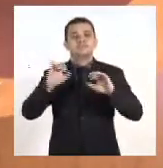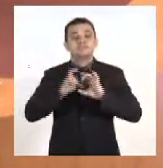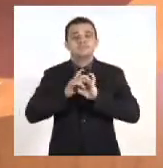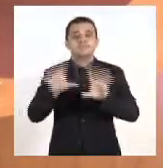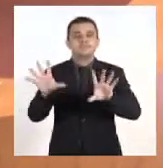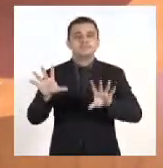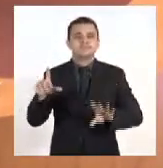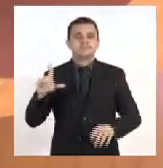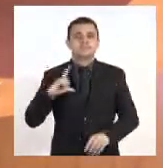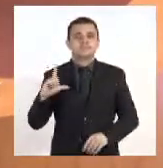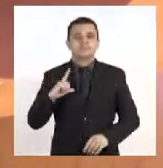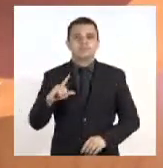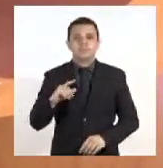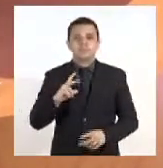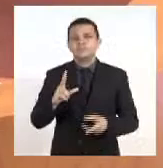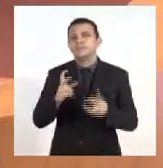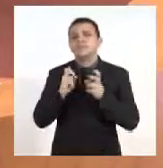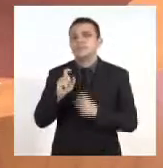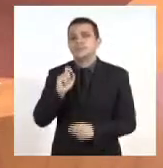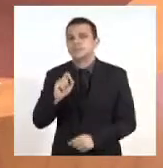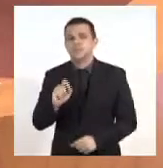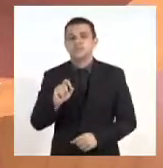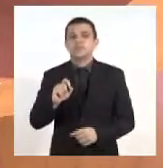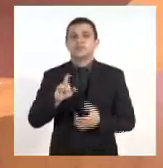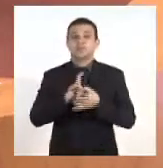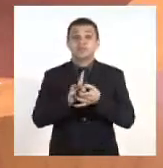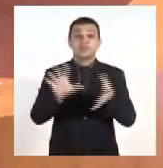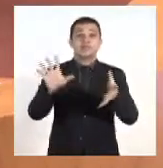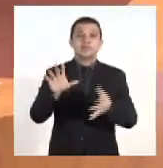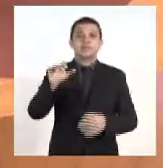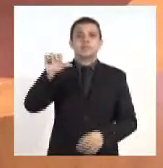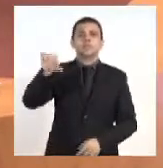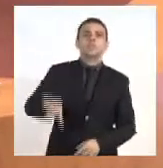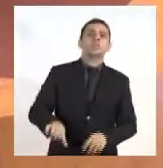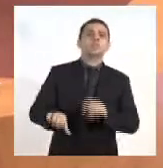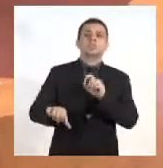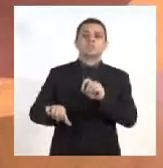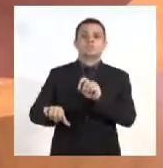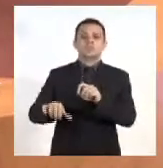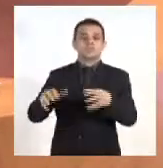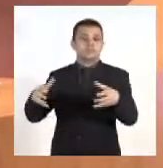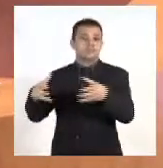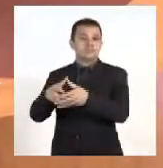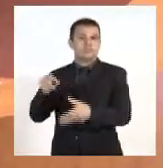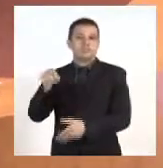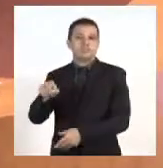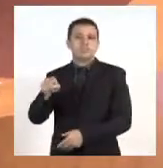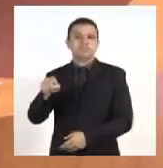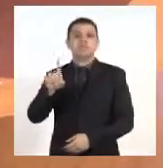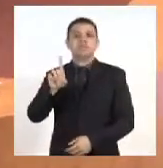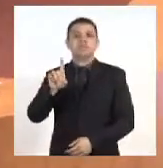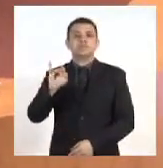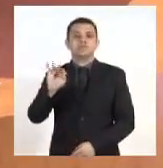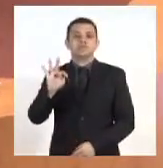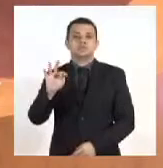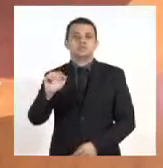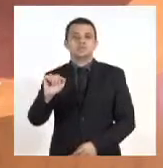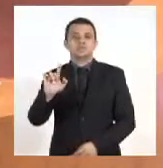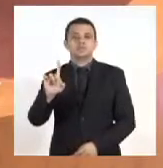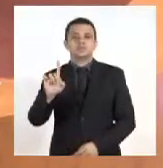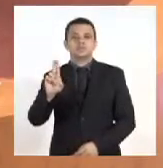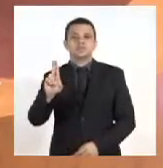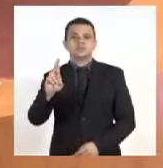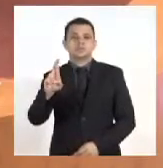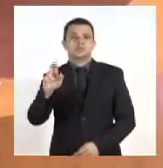ela só é ruim, deputado Edilásio, naqueles regimes ditatoriais. E é isso que nós estamos vendo aqui